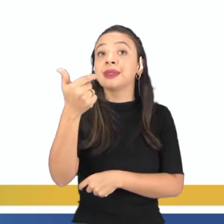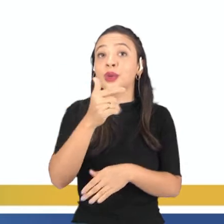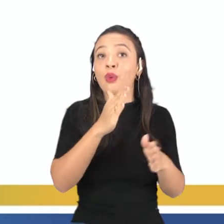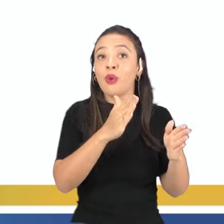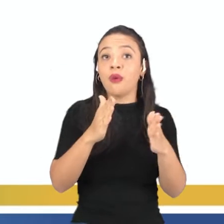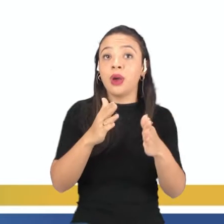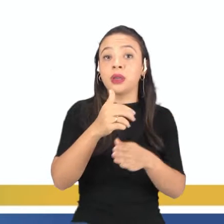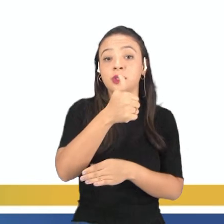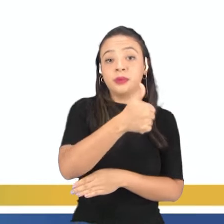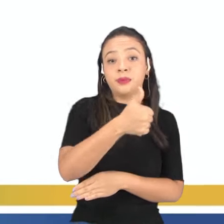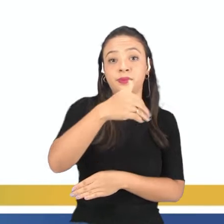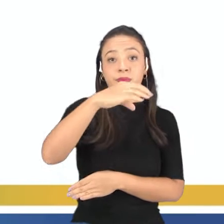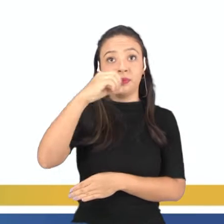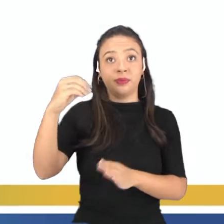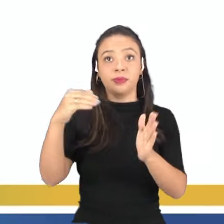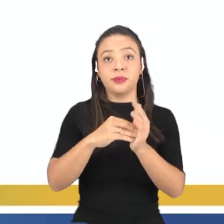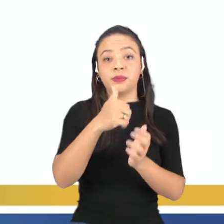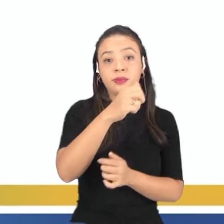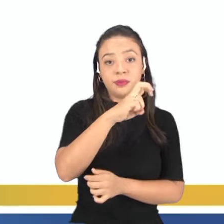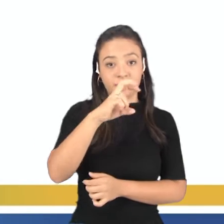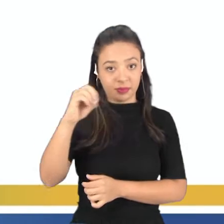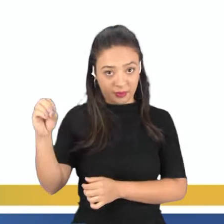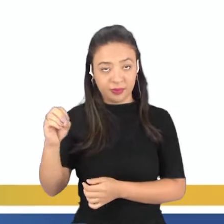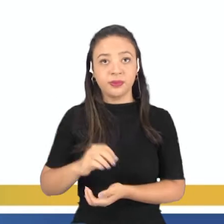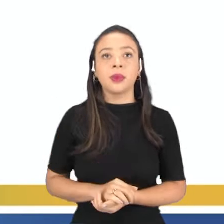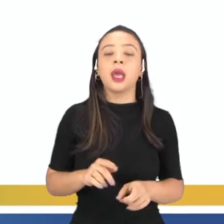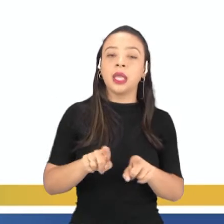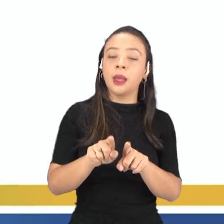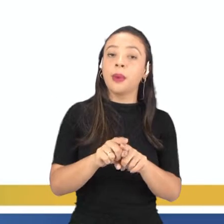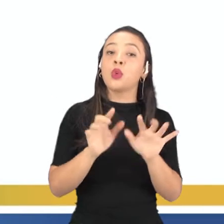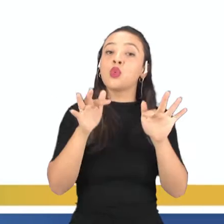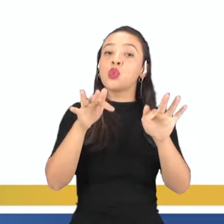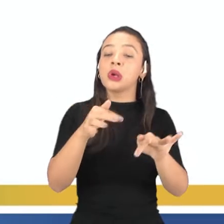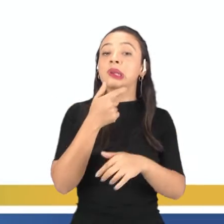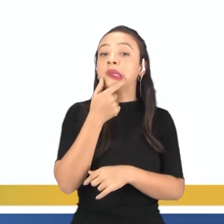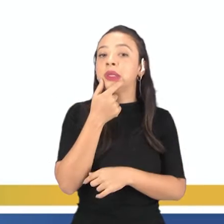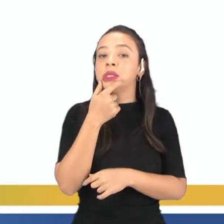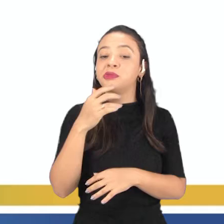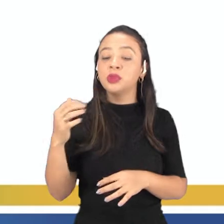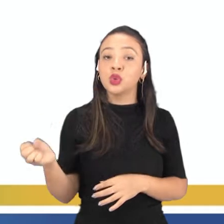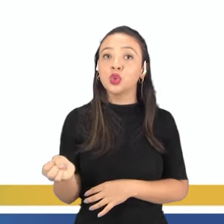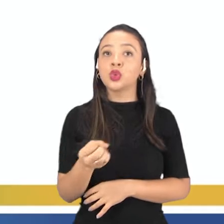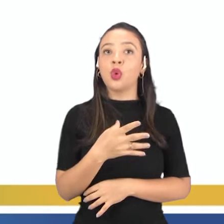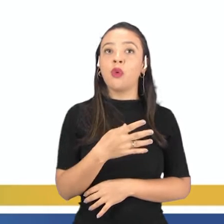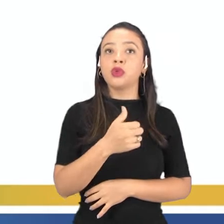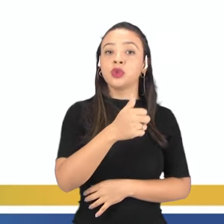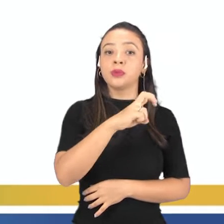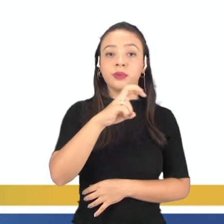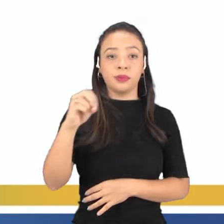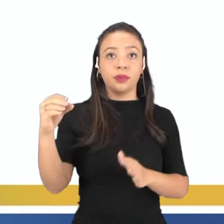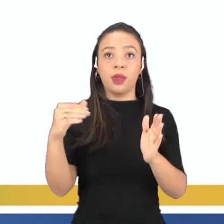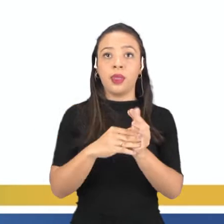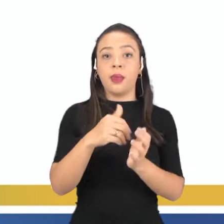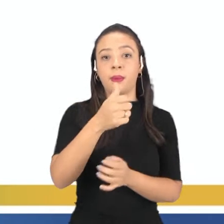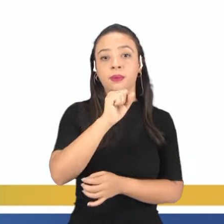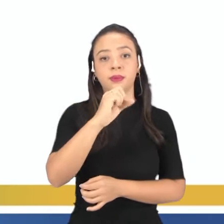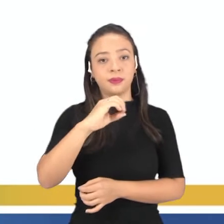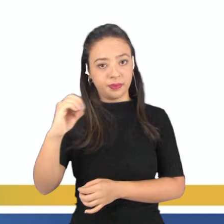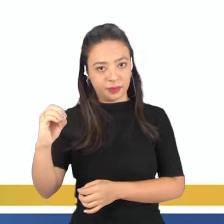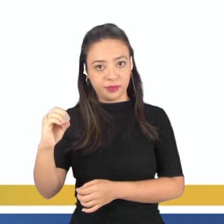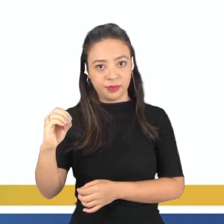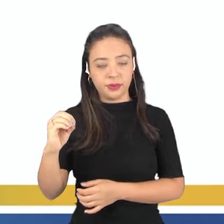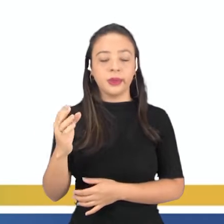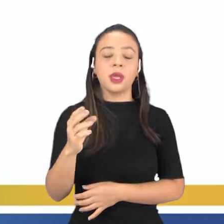foi de 1100 a 1500. E por último, o inglês moderno, de 1500 a 1800, foi quando o idioma passou por um